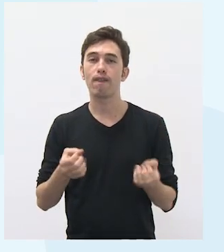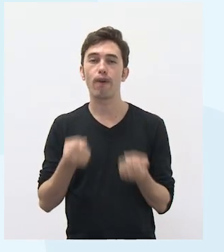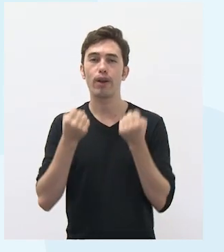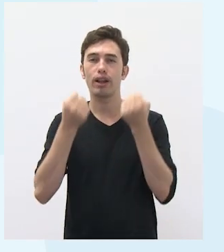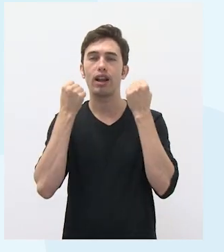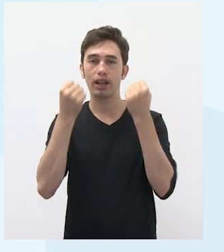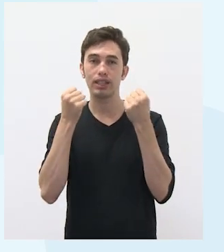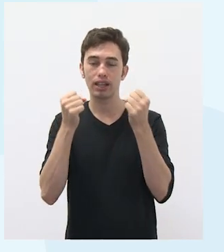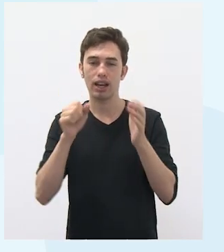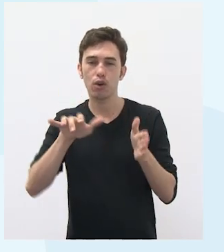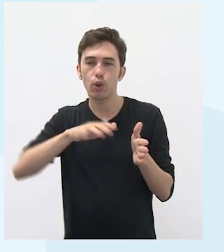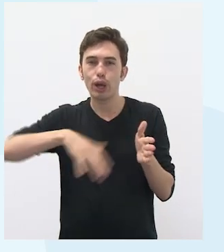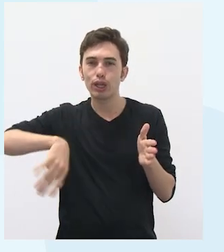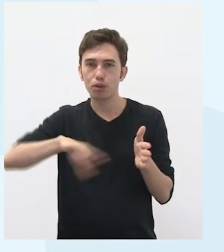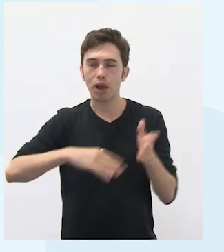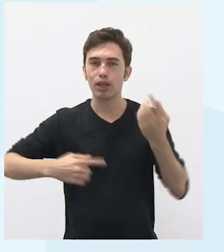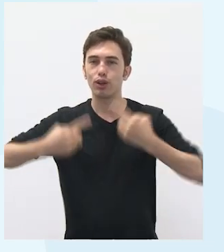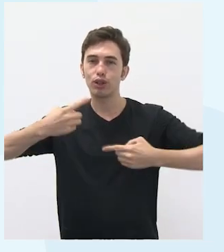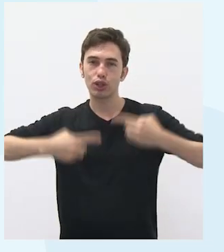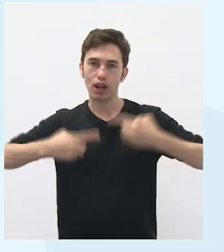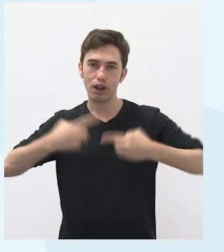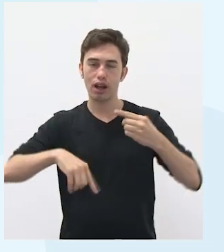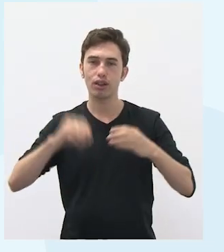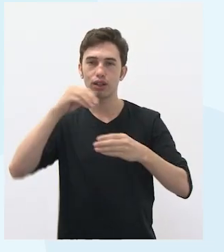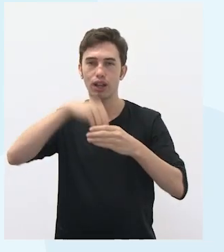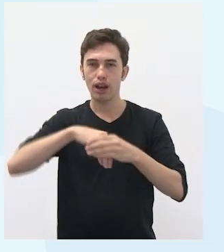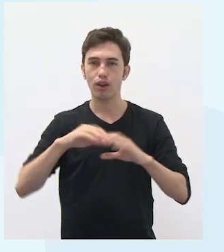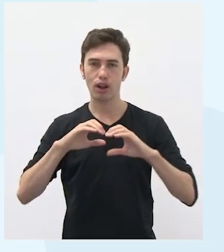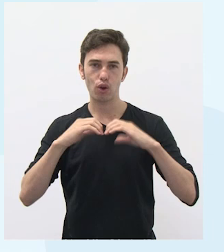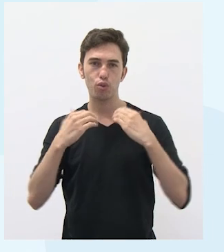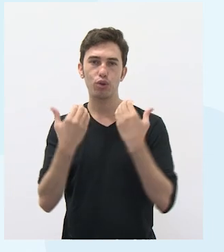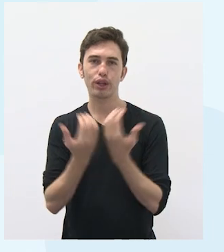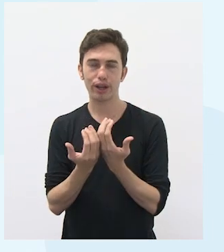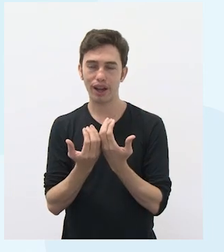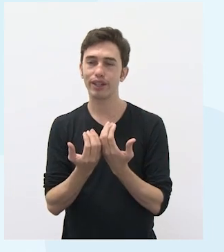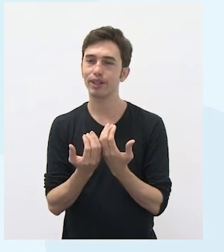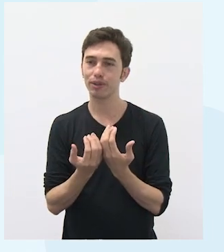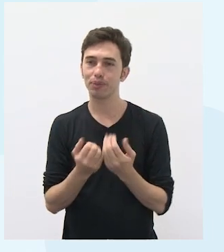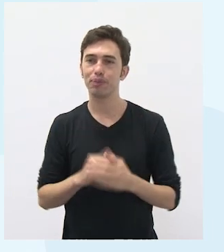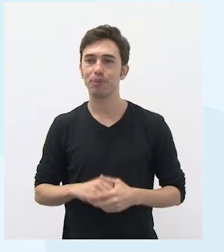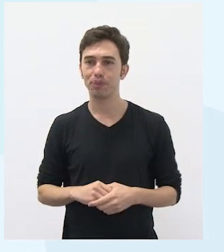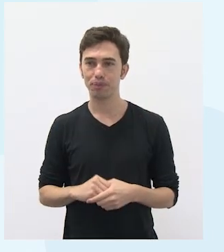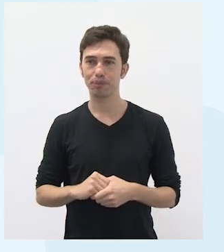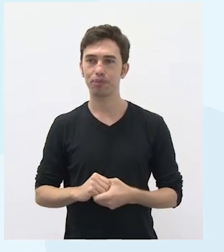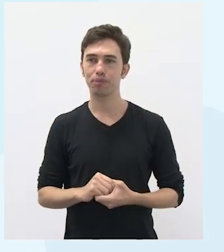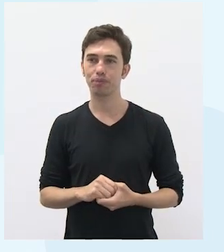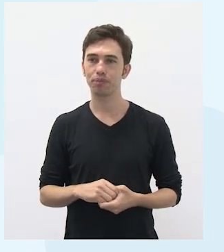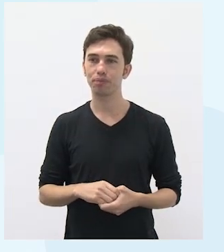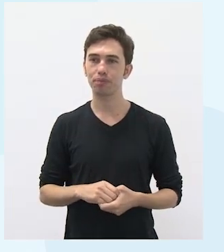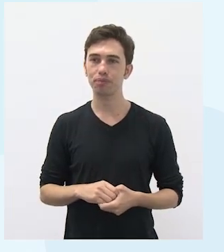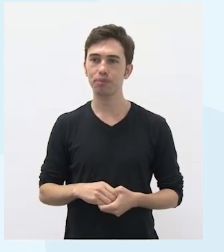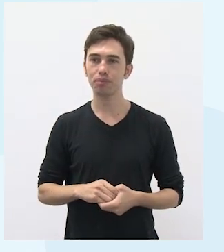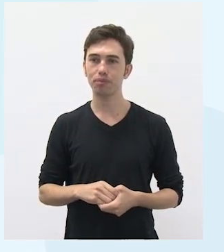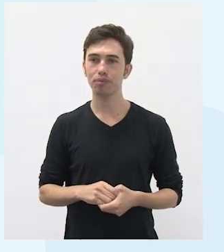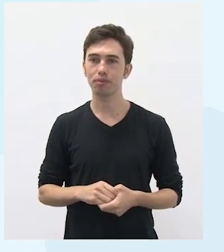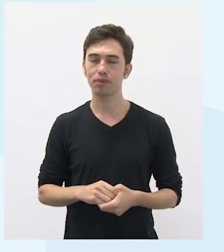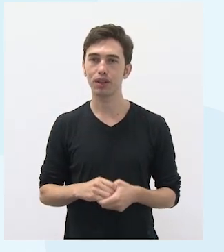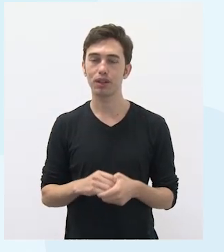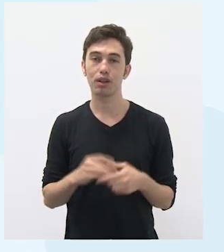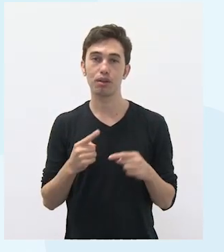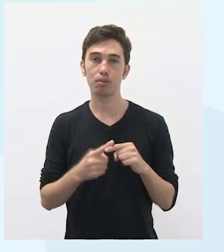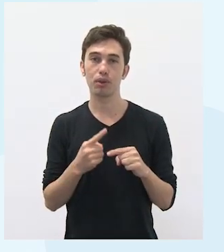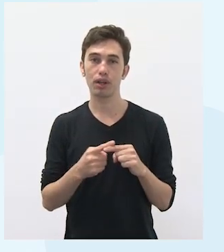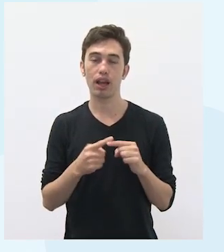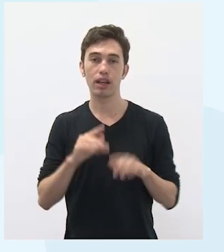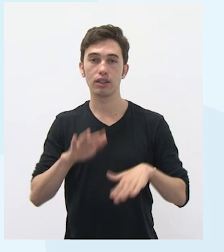fortalecer espaços de diálogo dentro da comunidade por si só. Porque se o aluno viu na sala de aula, conversou sobre isso, viu